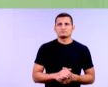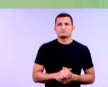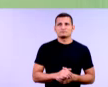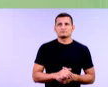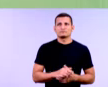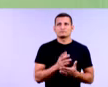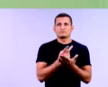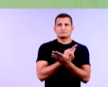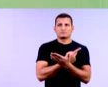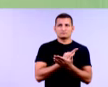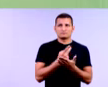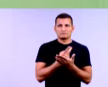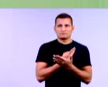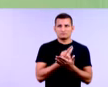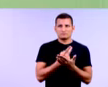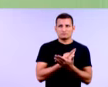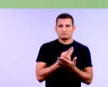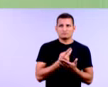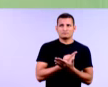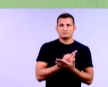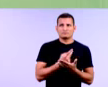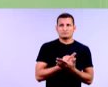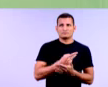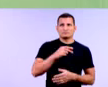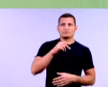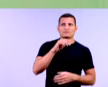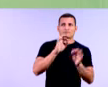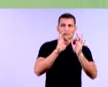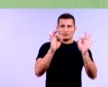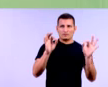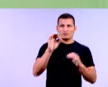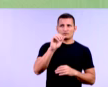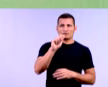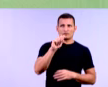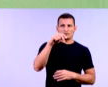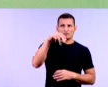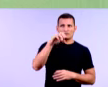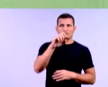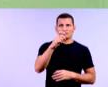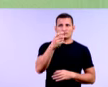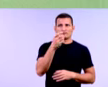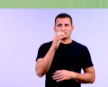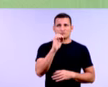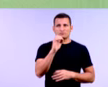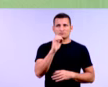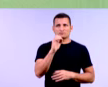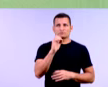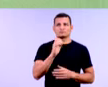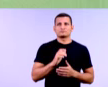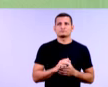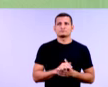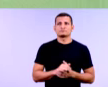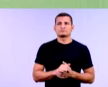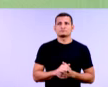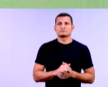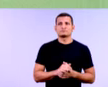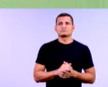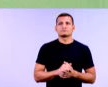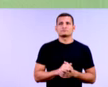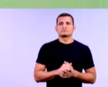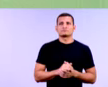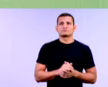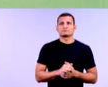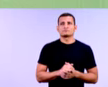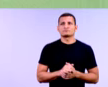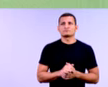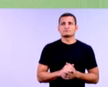no emprego de anexo em. Anexas seguirão as fotocópias. Ah, não, professora Tayane, você já deu de graça aqui?